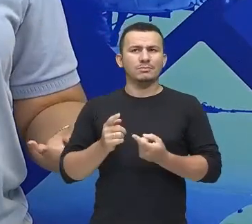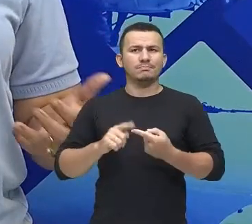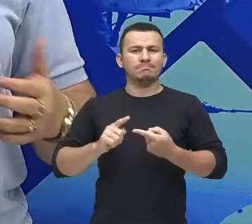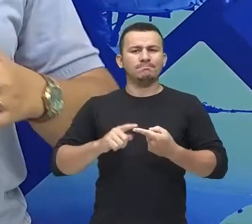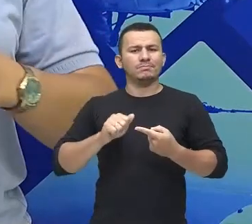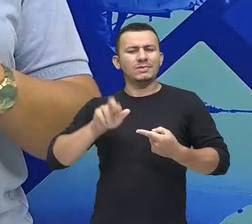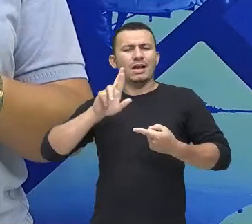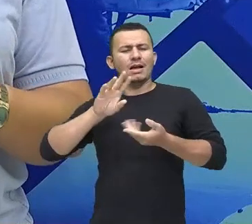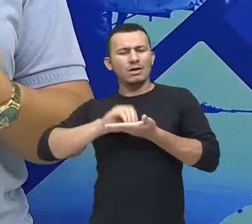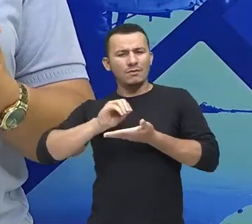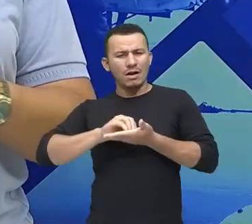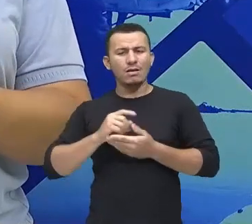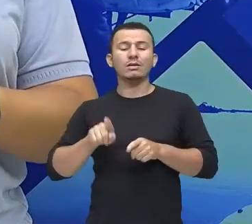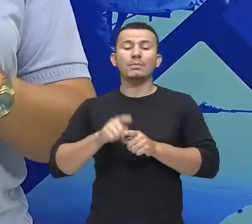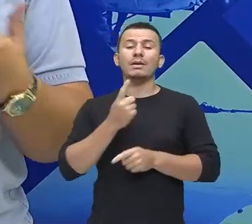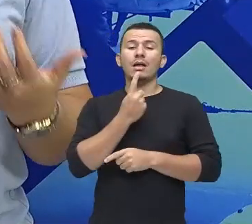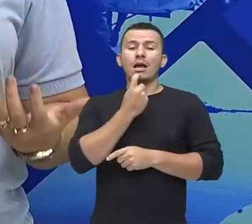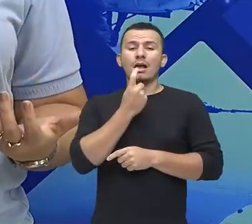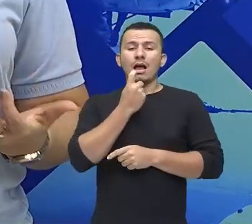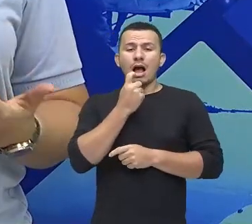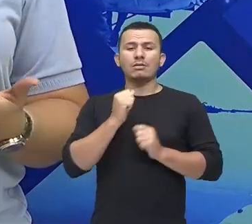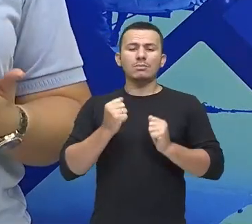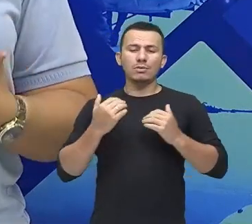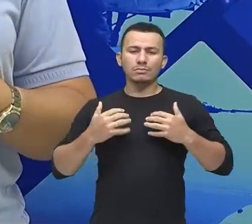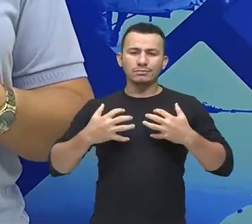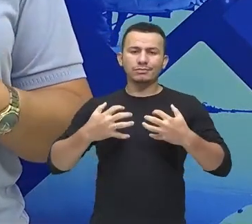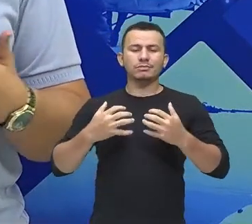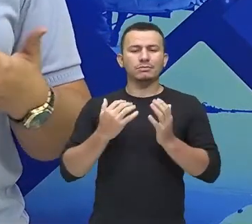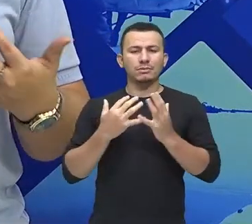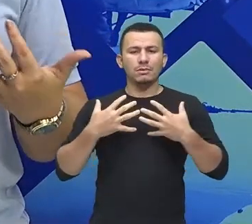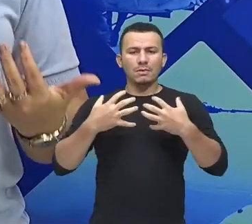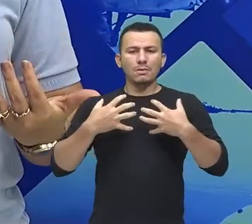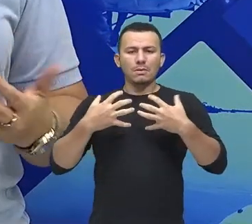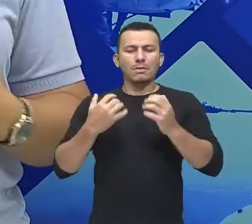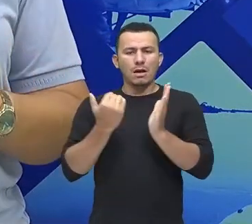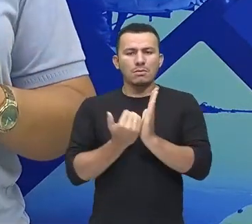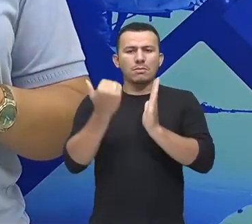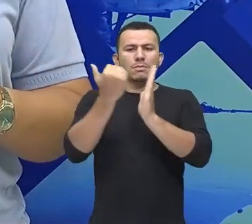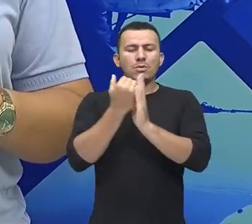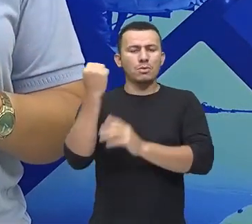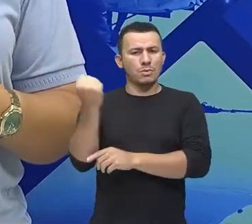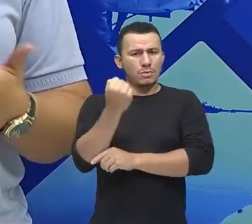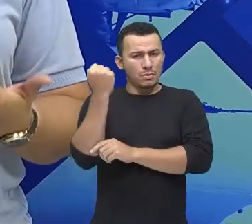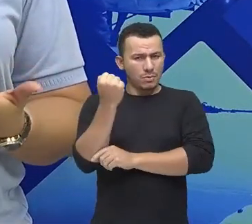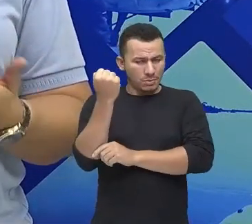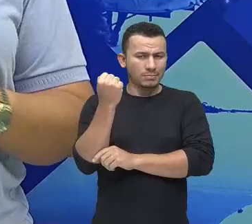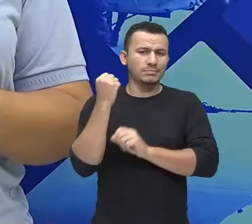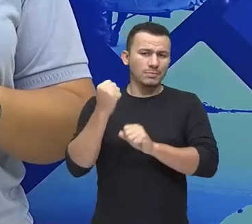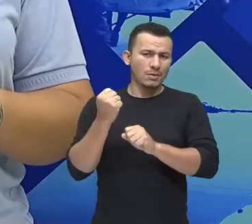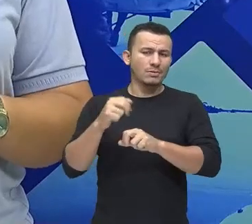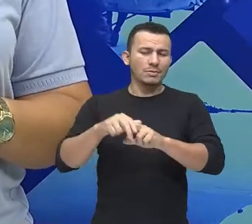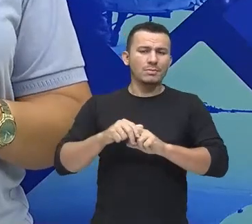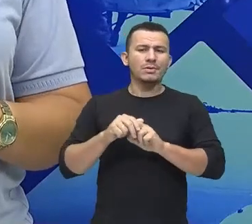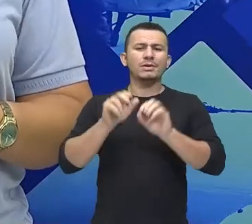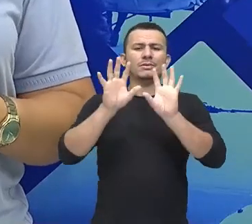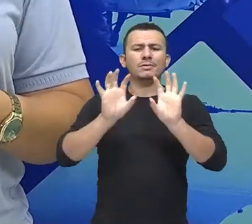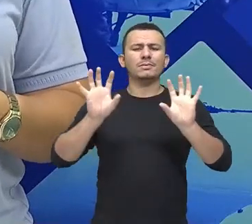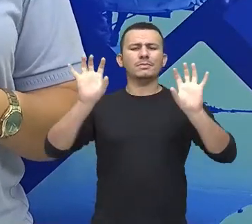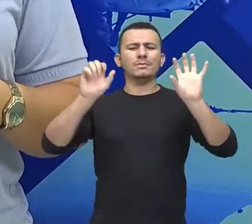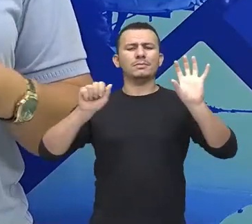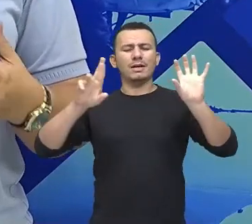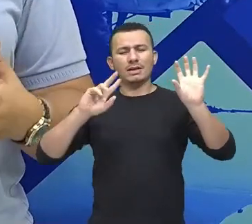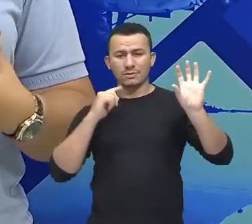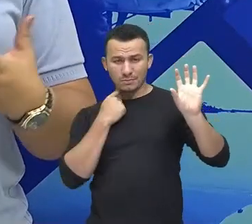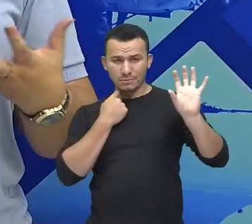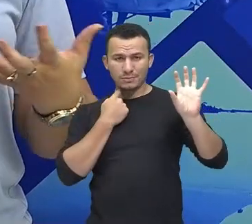falta de ar, como asma, que pode evoluir para uma crise mais forte, por conta de um ar contaminado.